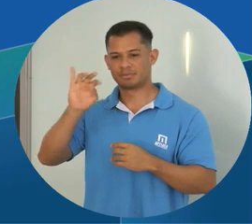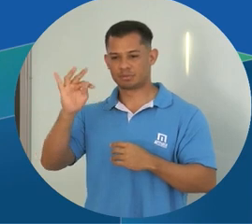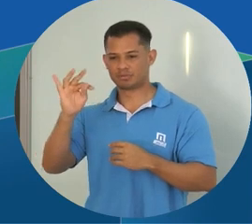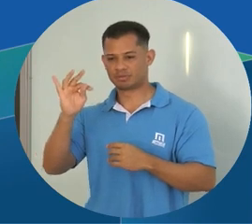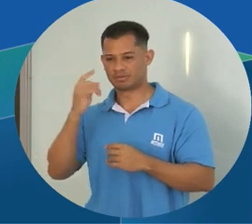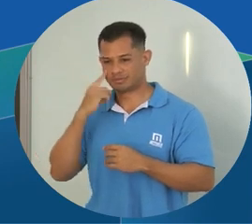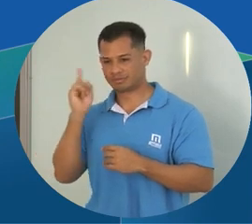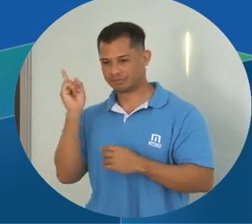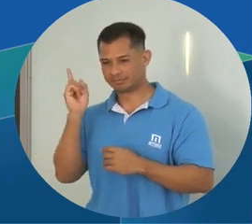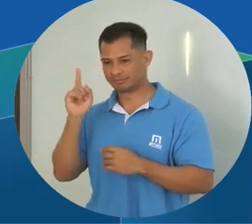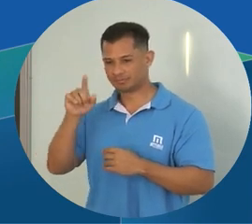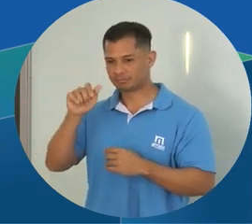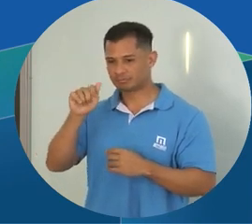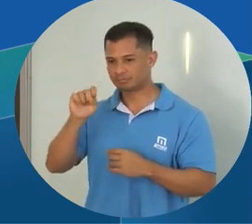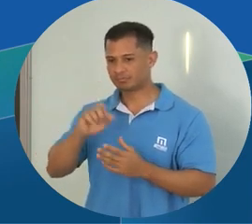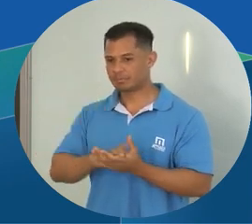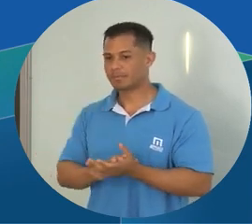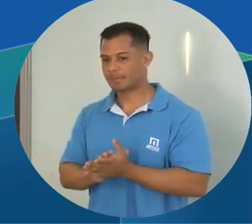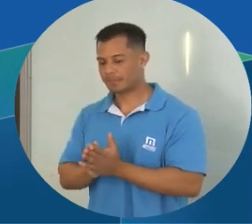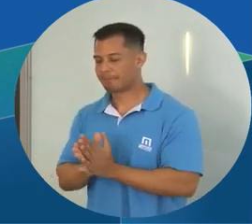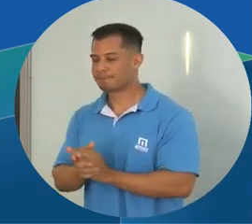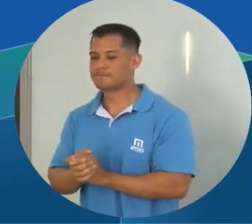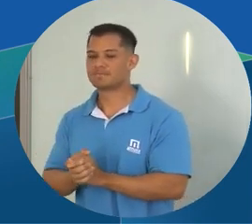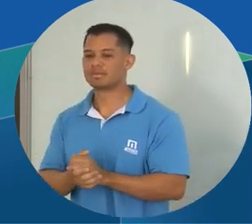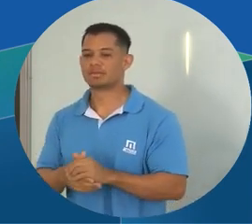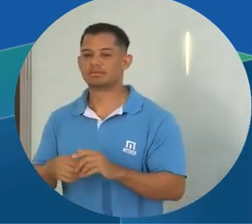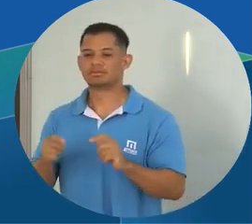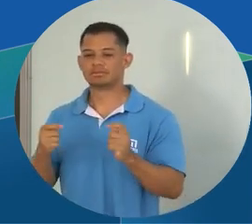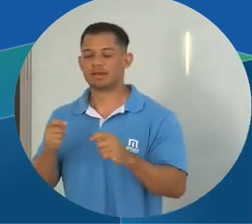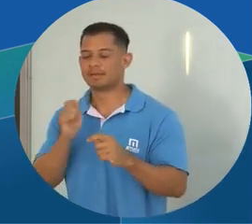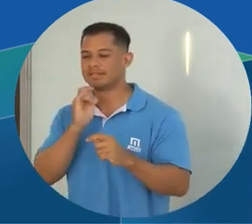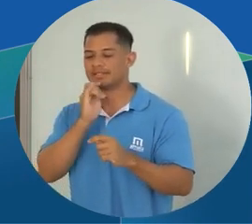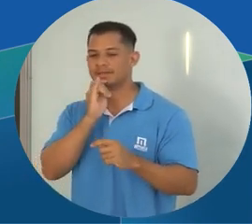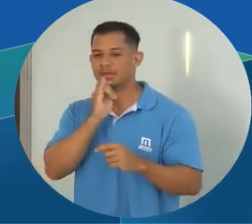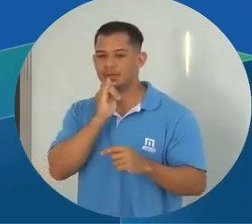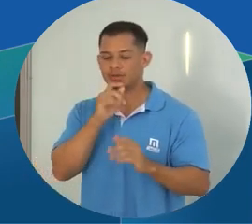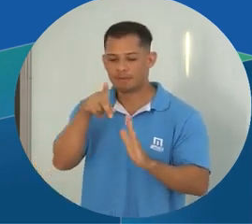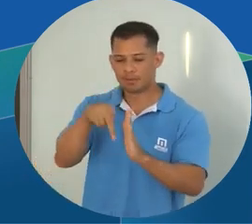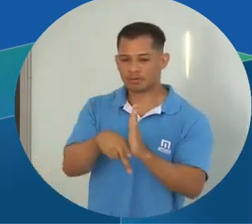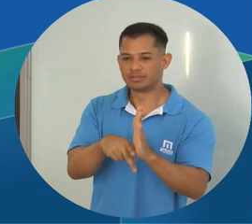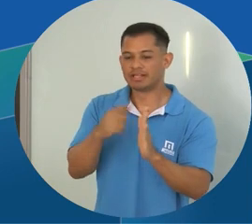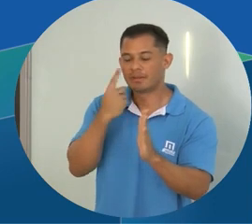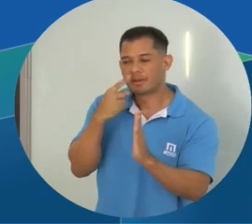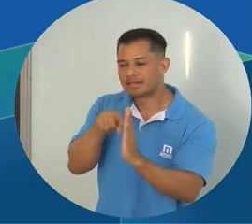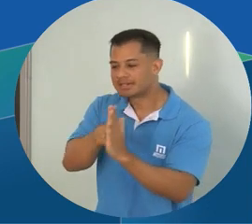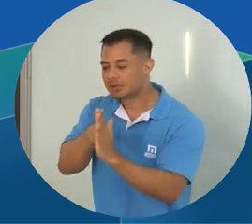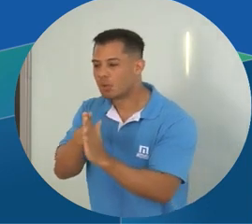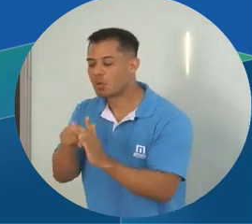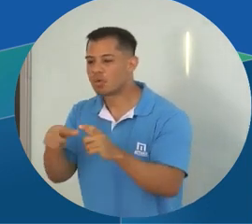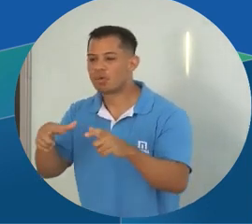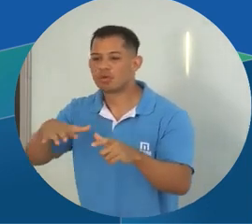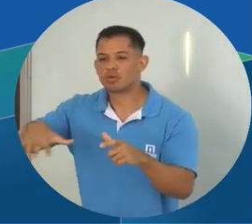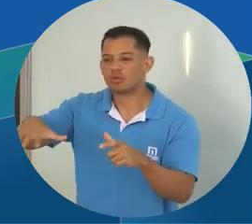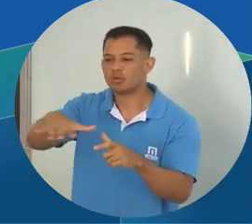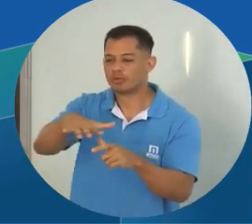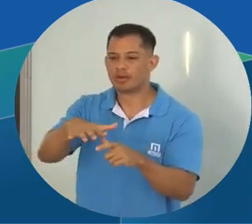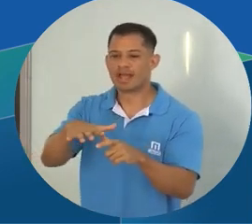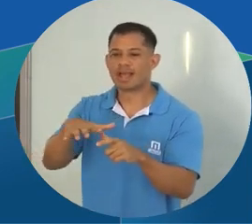conseguir reproduzir em nível de projeto o que realmente estava em campo. Posição de juntas